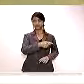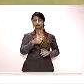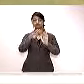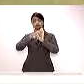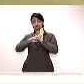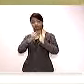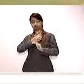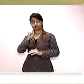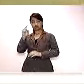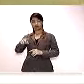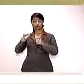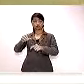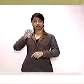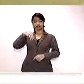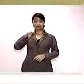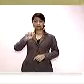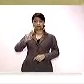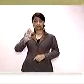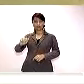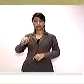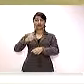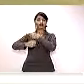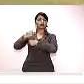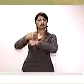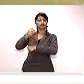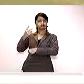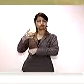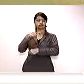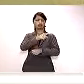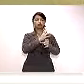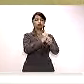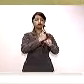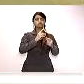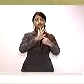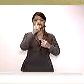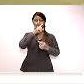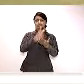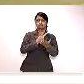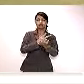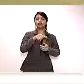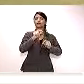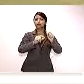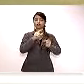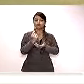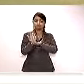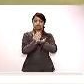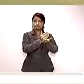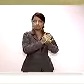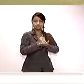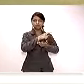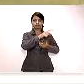88 em baú todas de 2014 as contas aparecidas do Oeste as falhas que pesam nessa análise refere-se ao recolhimento parcial de